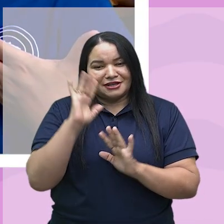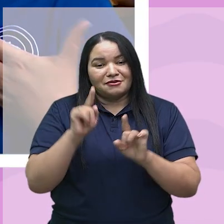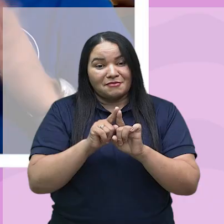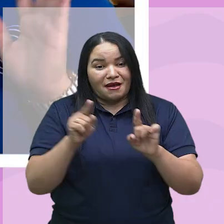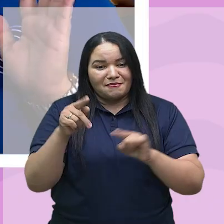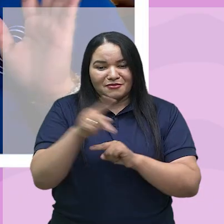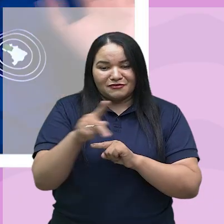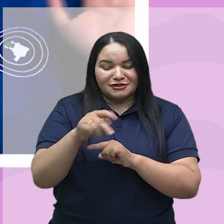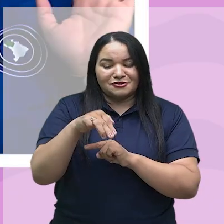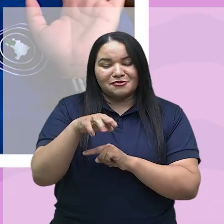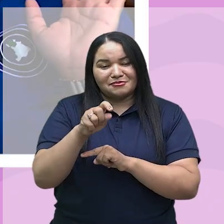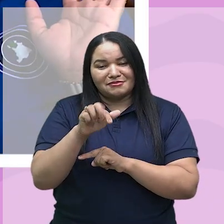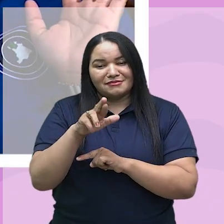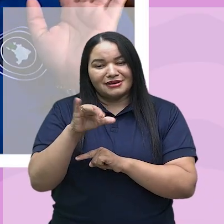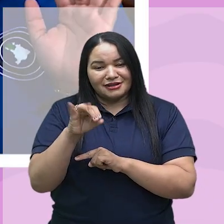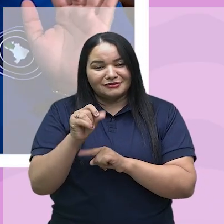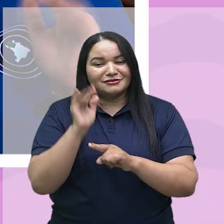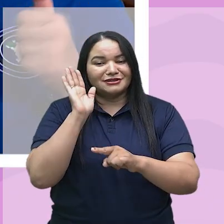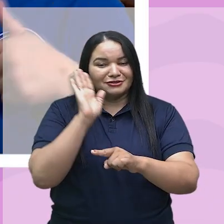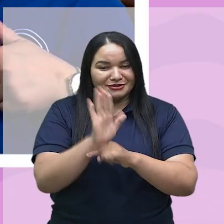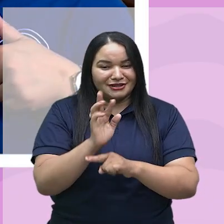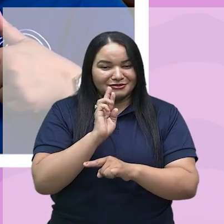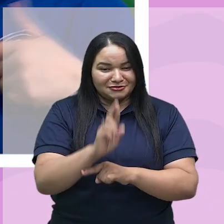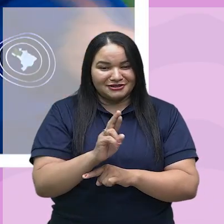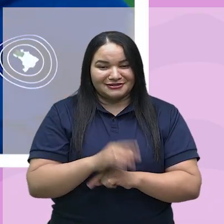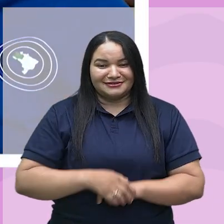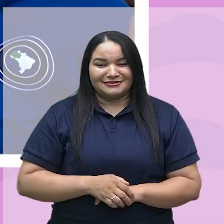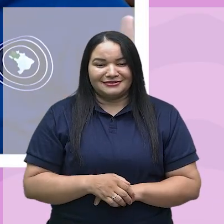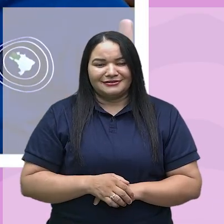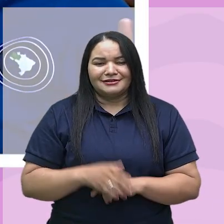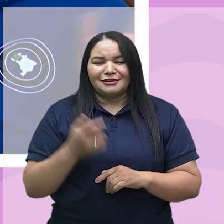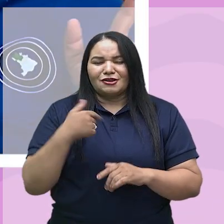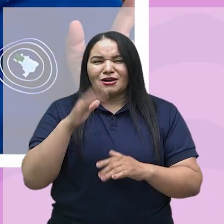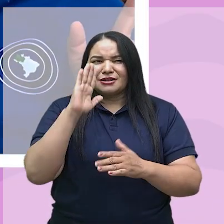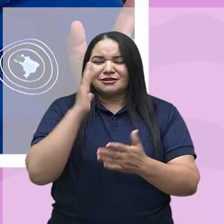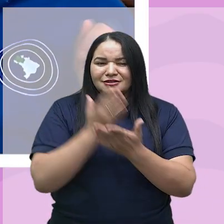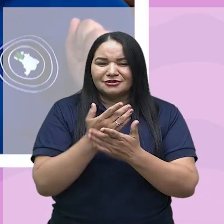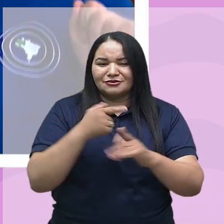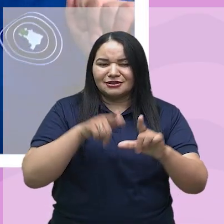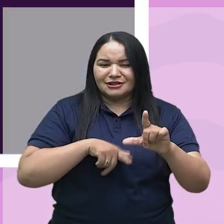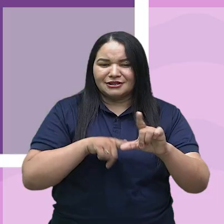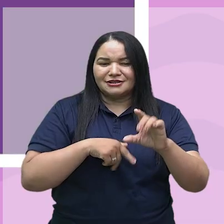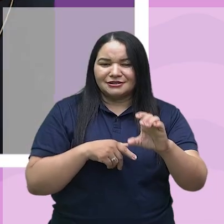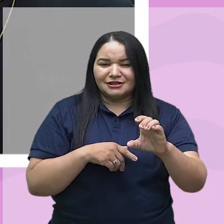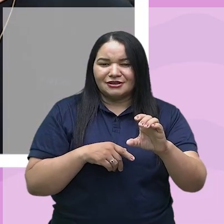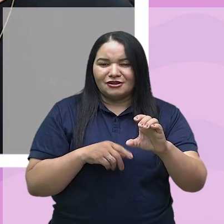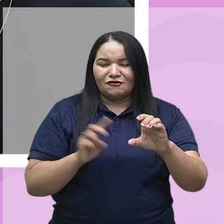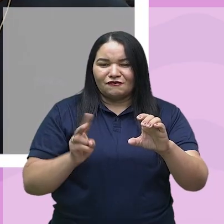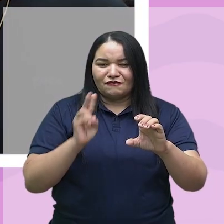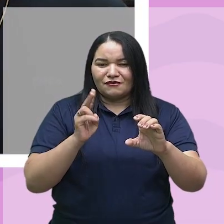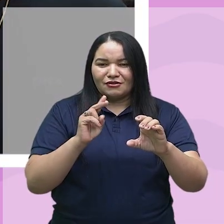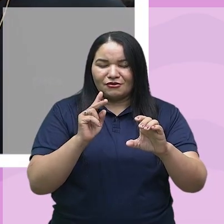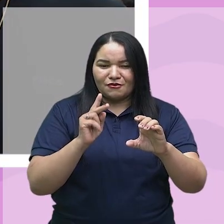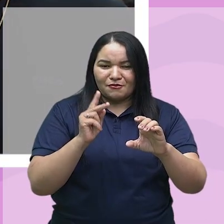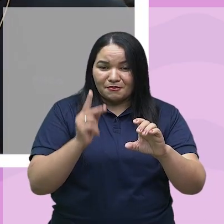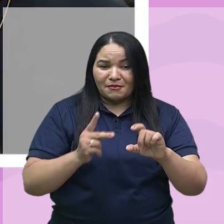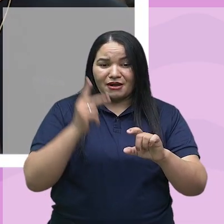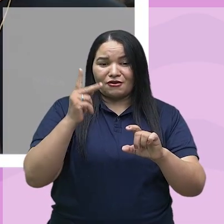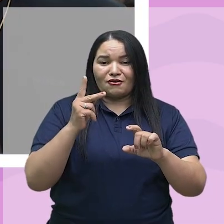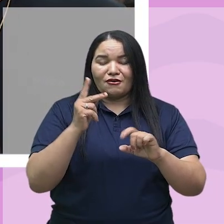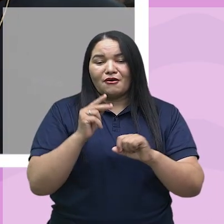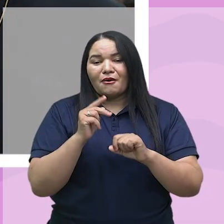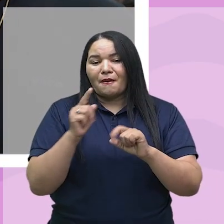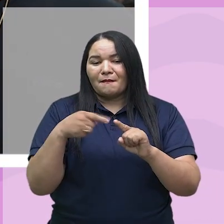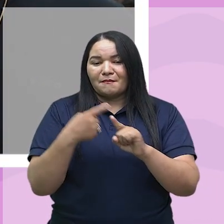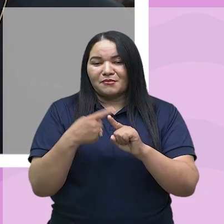inicial. Não sei se estou correta, mas o professor Mário vai nos ajudar a responder isso aí, hein? Eu acredito que a letra C, um